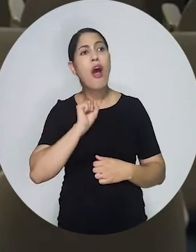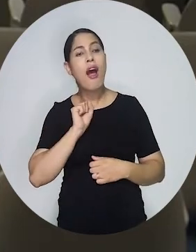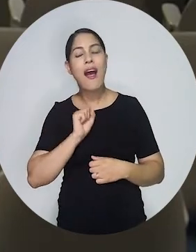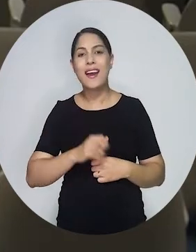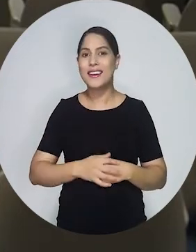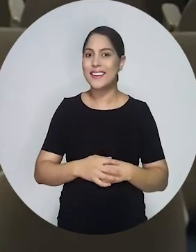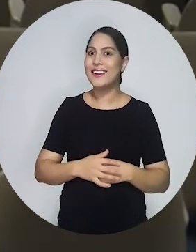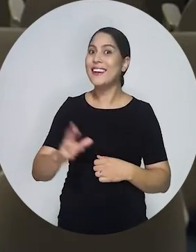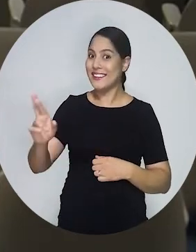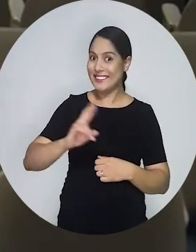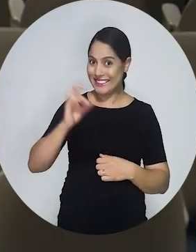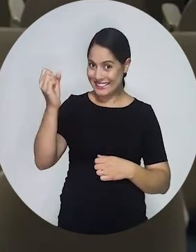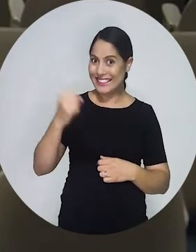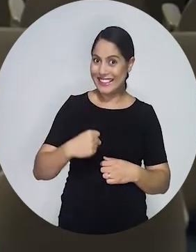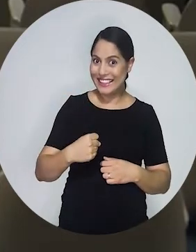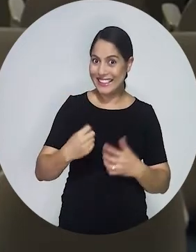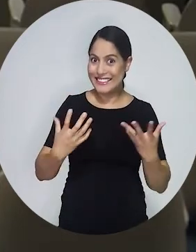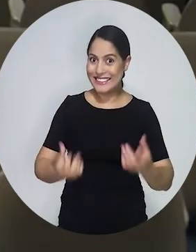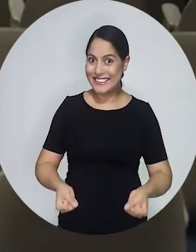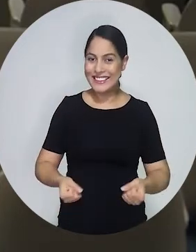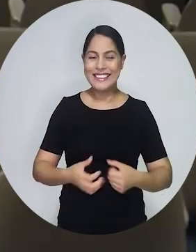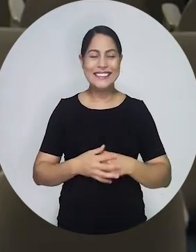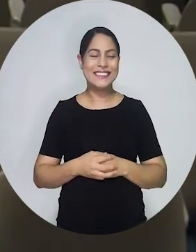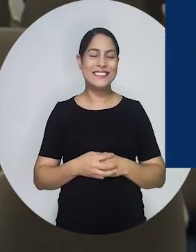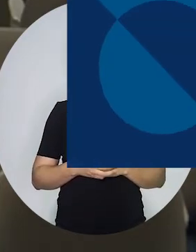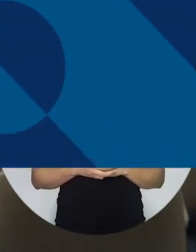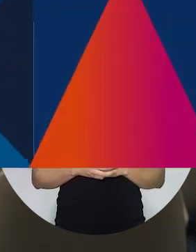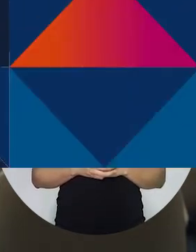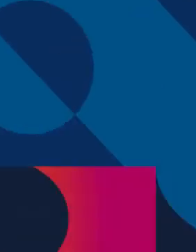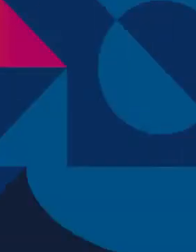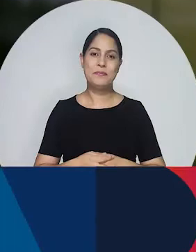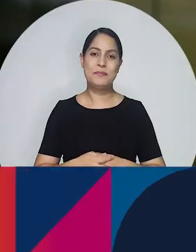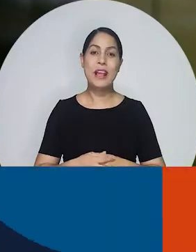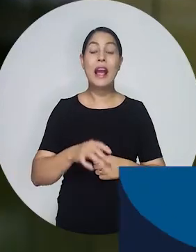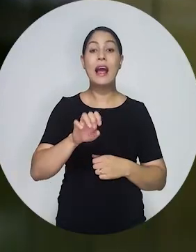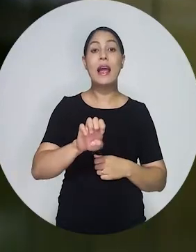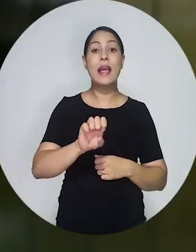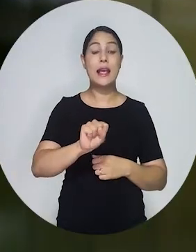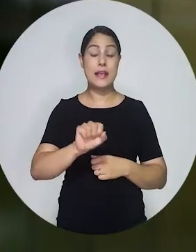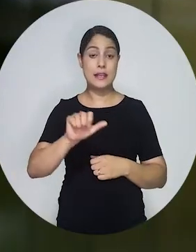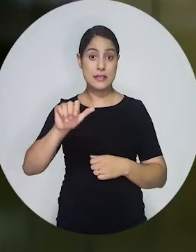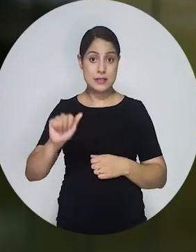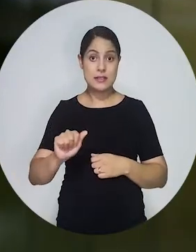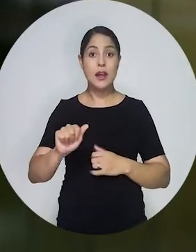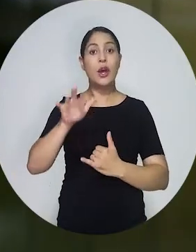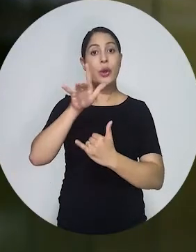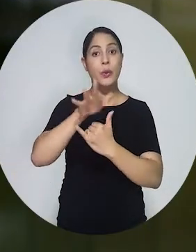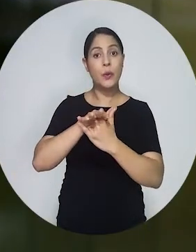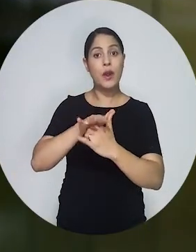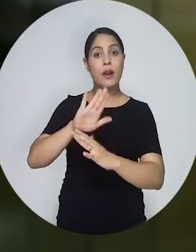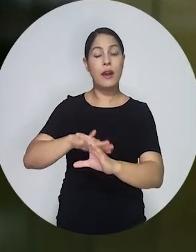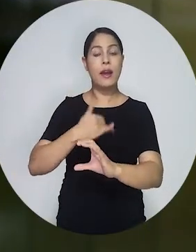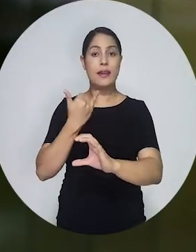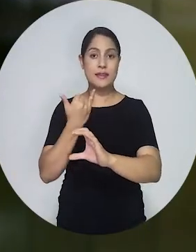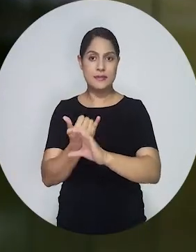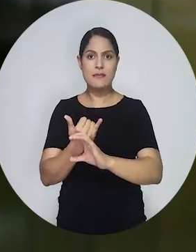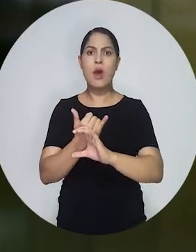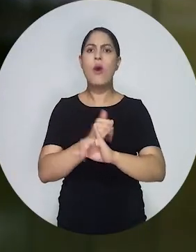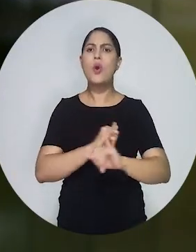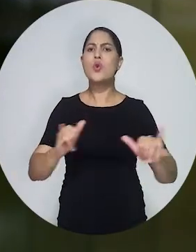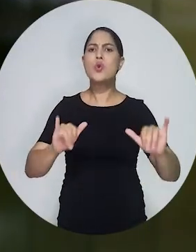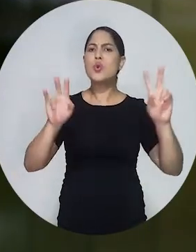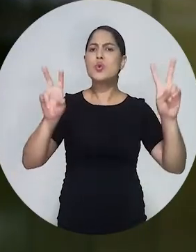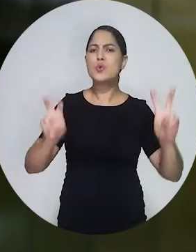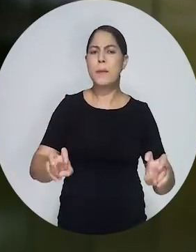Fala mais alto, Donizete, acho que ela não ouviu. Aê, ela aceitou, gente. A Escola Superior de Advocacia Nacional realizou